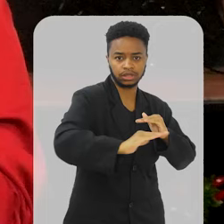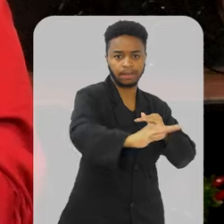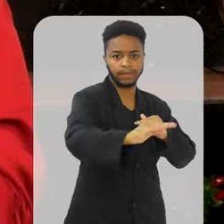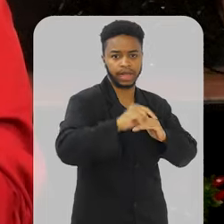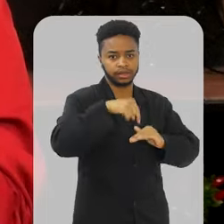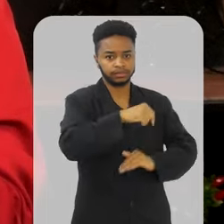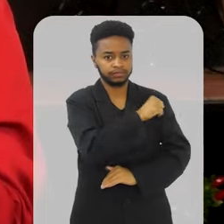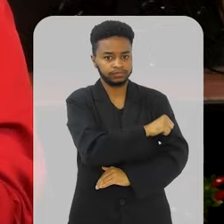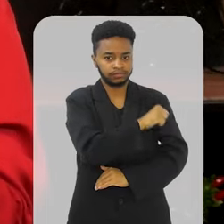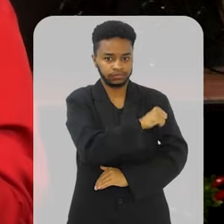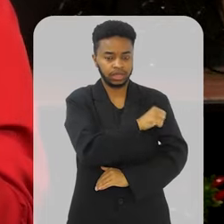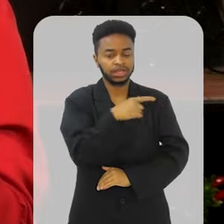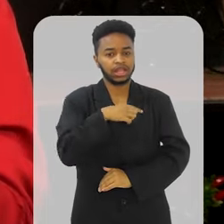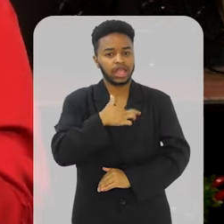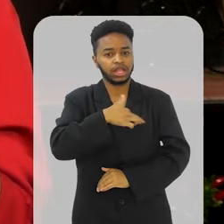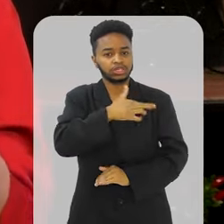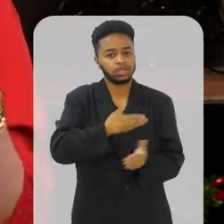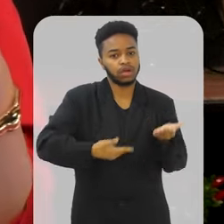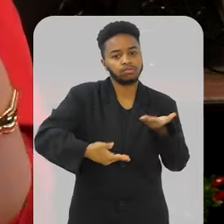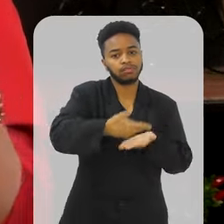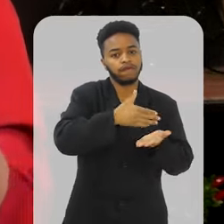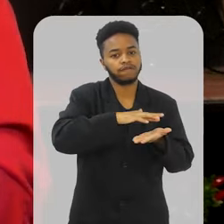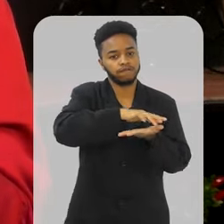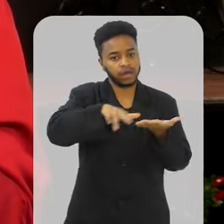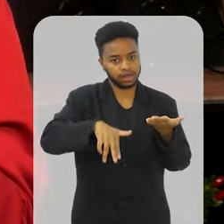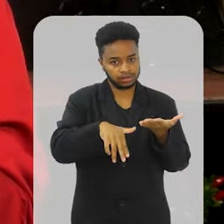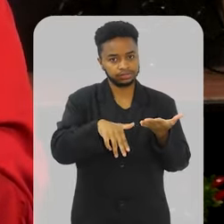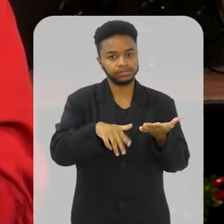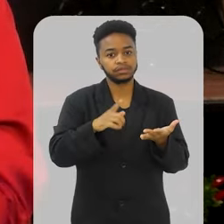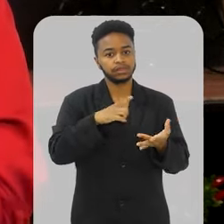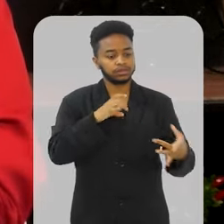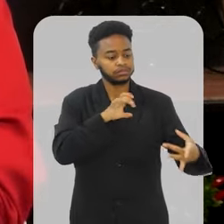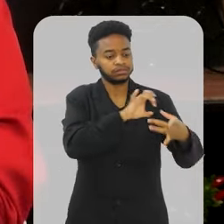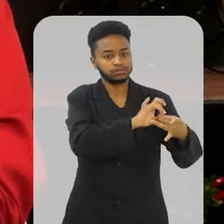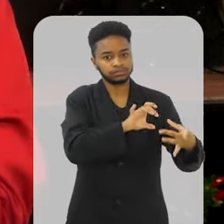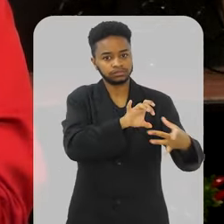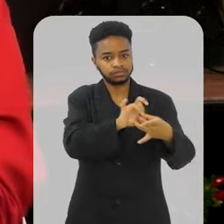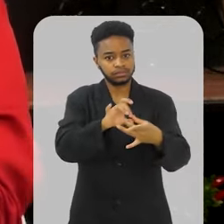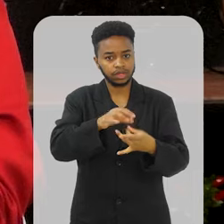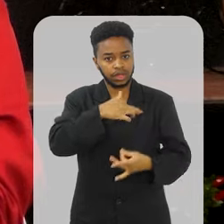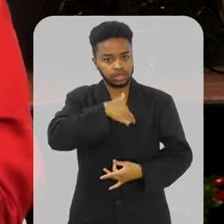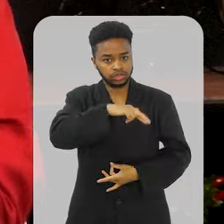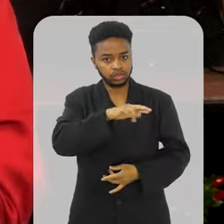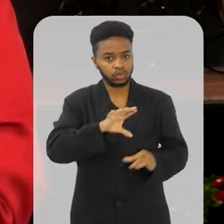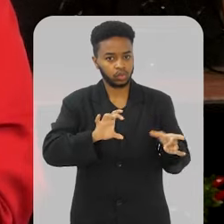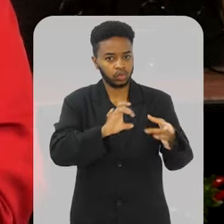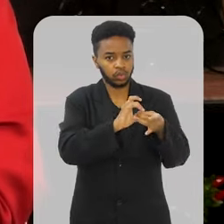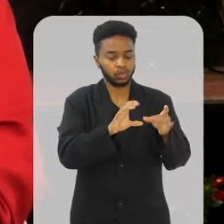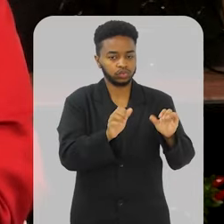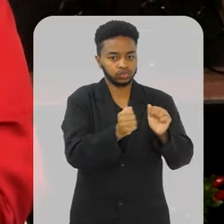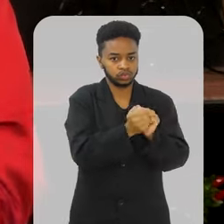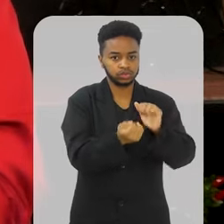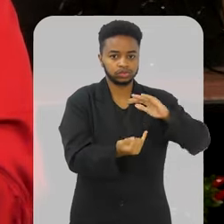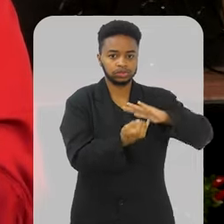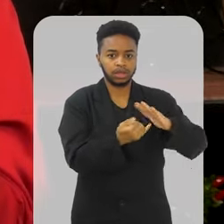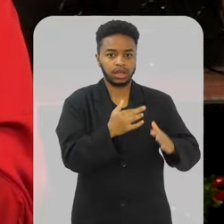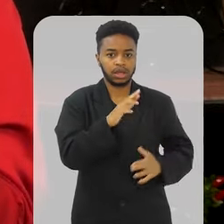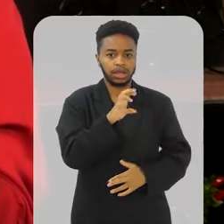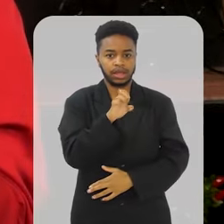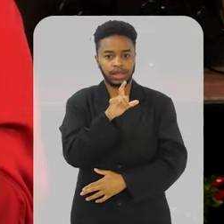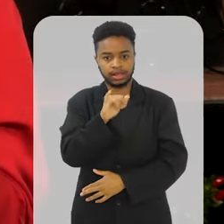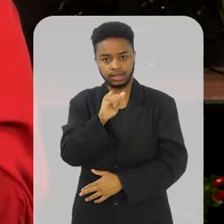tapete de sal interreligioso onde nós reunimos as religiões do grupo do Instituto religar